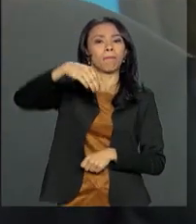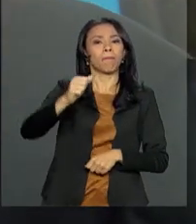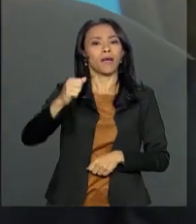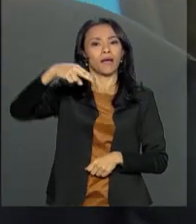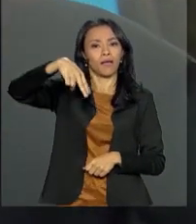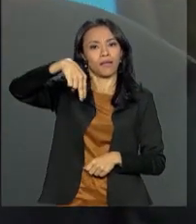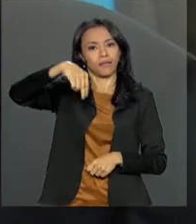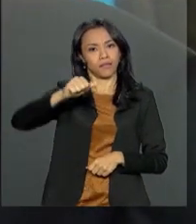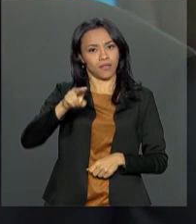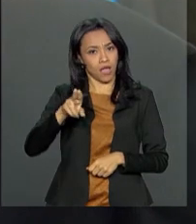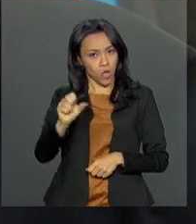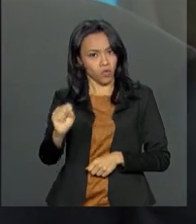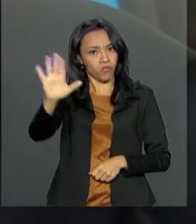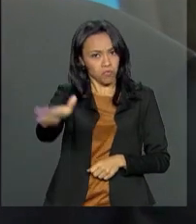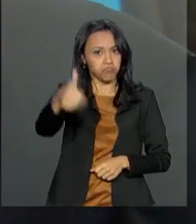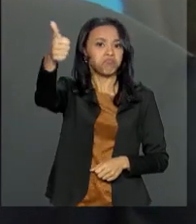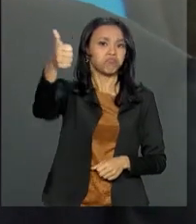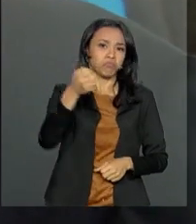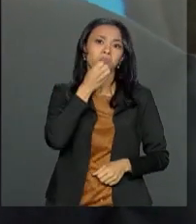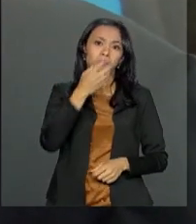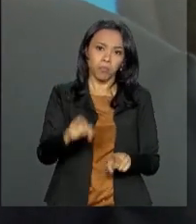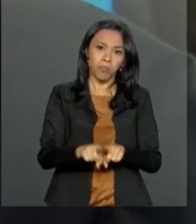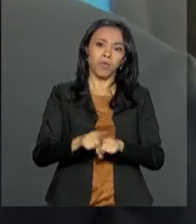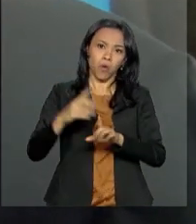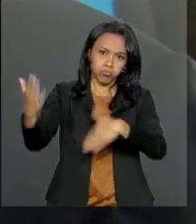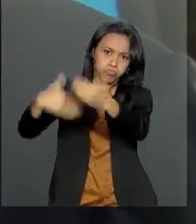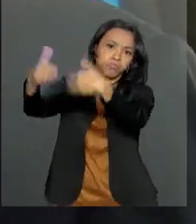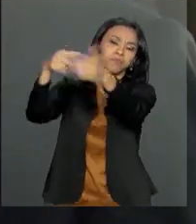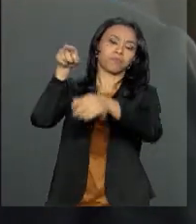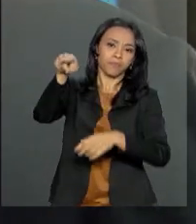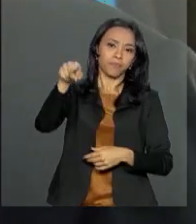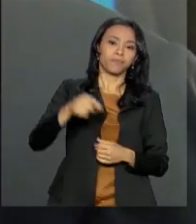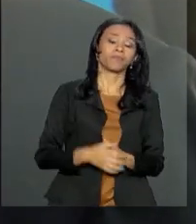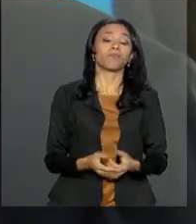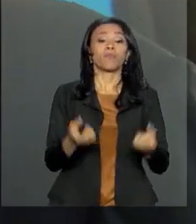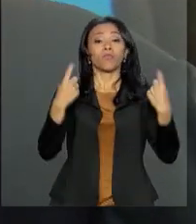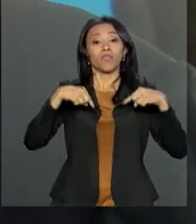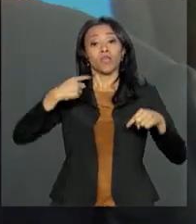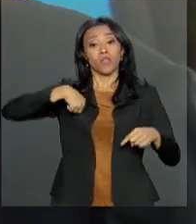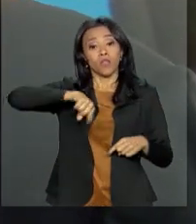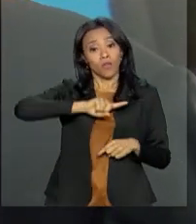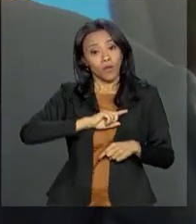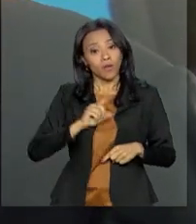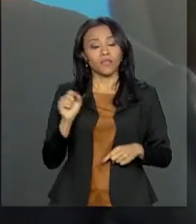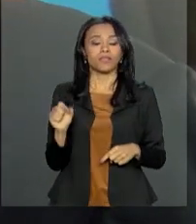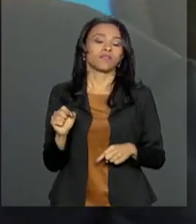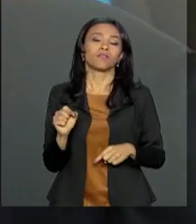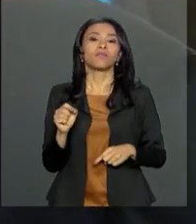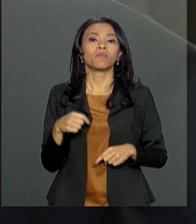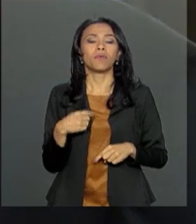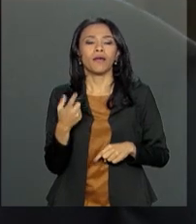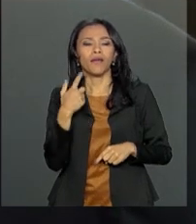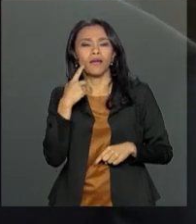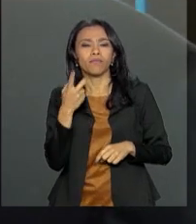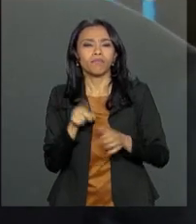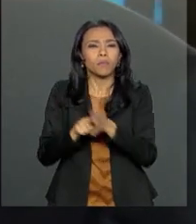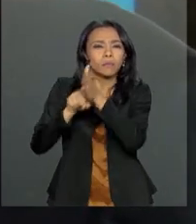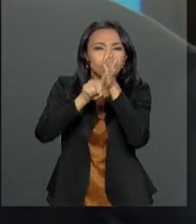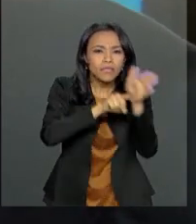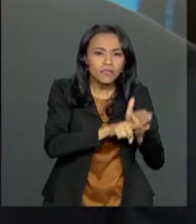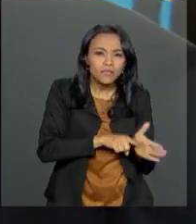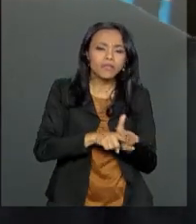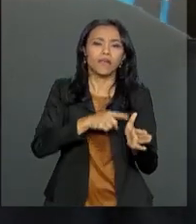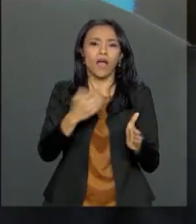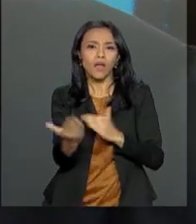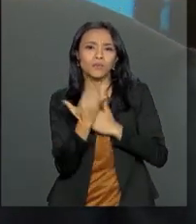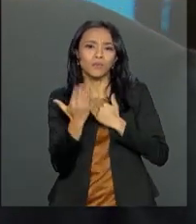que é um investimento bem feito nós fomos ao encontro das expectativas do cliente e mostra que esse procedimento